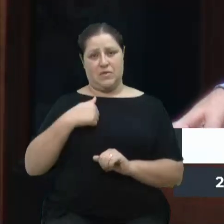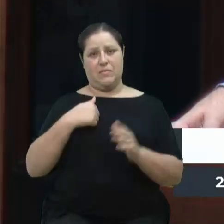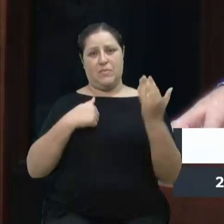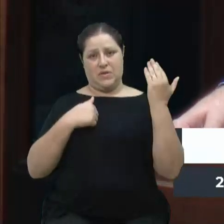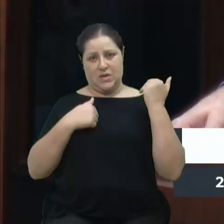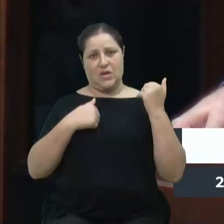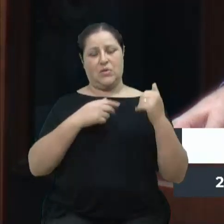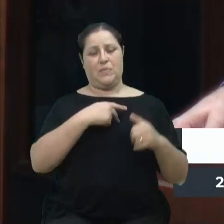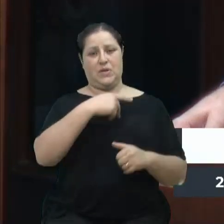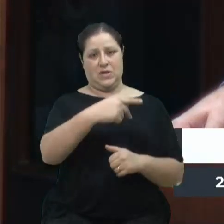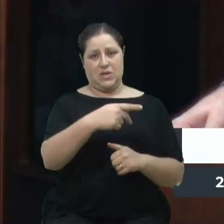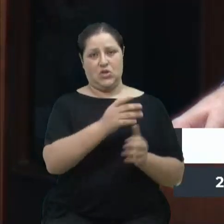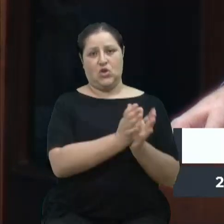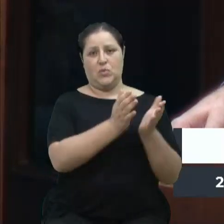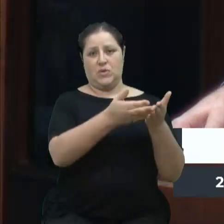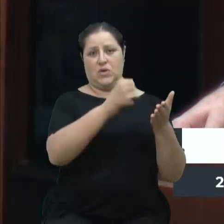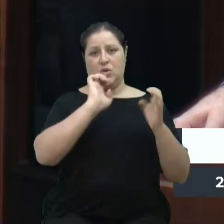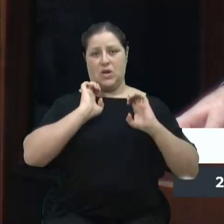ética no ano passado.